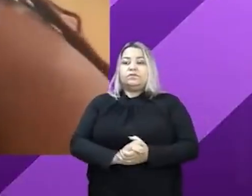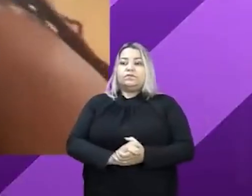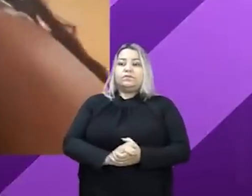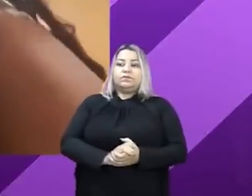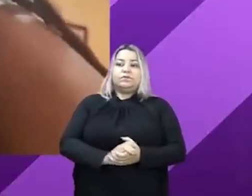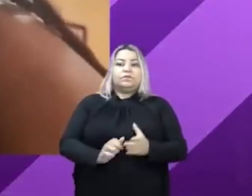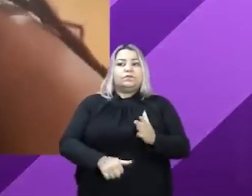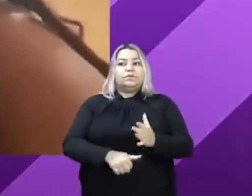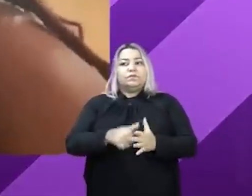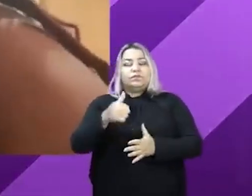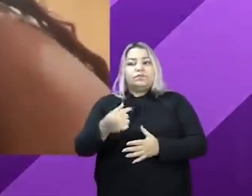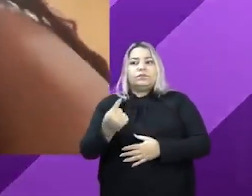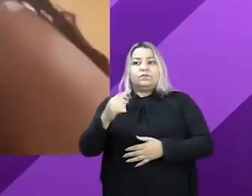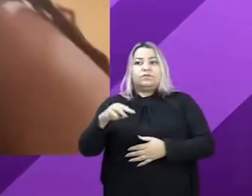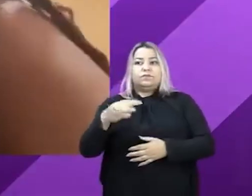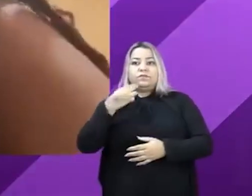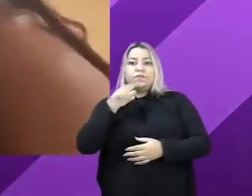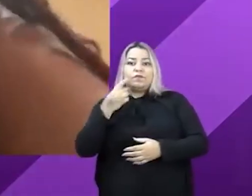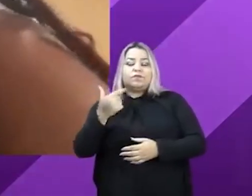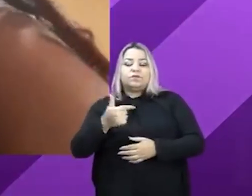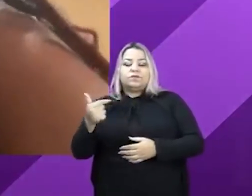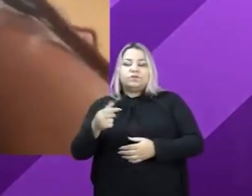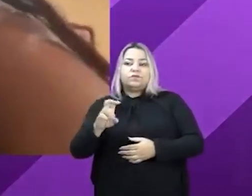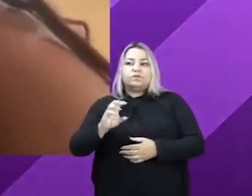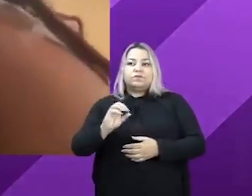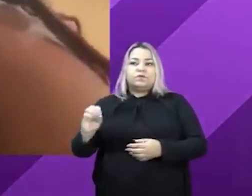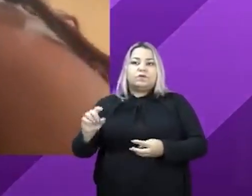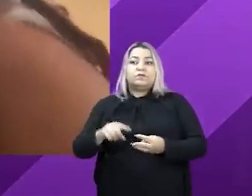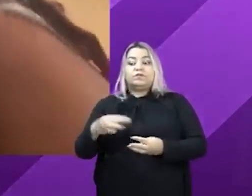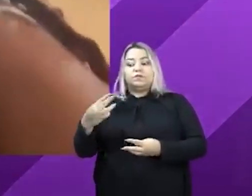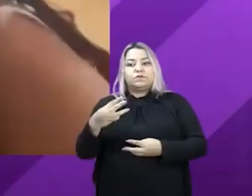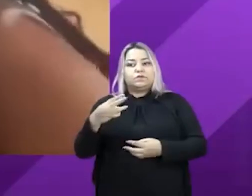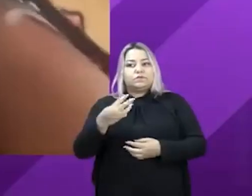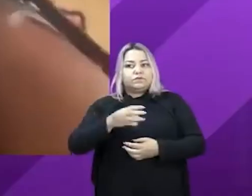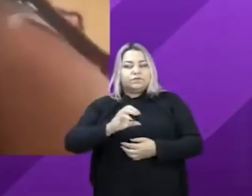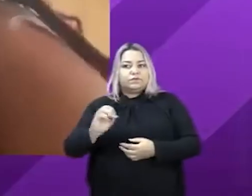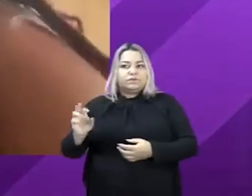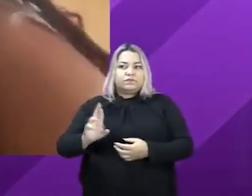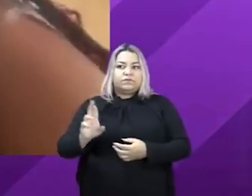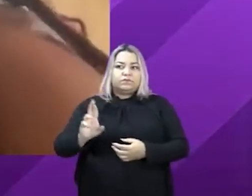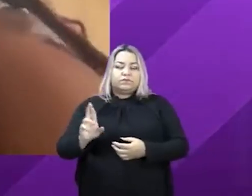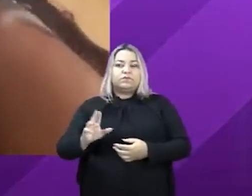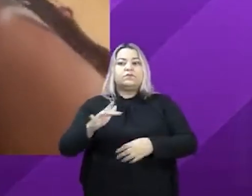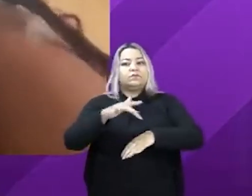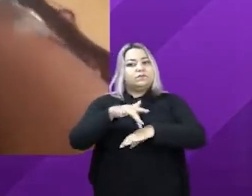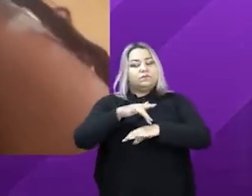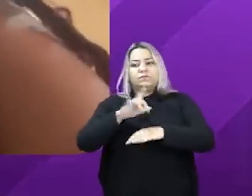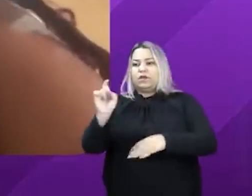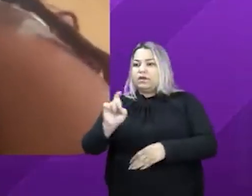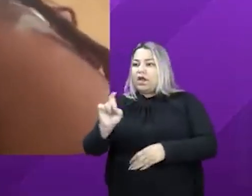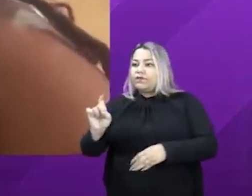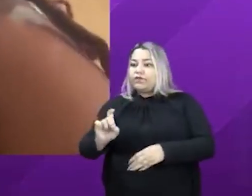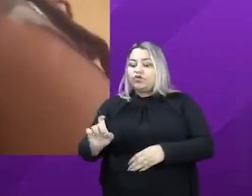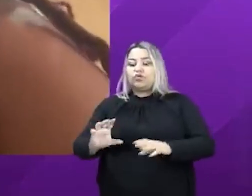lugar ganha R$ 1.000, segundo lugar R$ 500, terceiro lugar R$ 300. Da mesma forma, para dança, grafite, todo